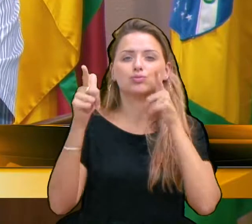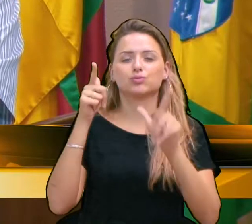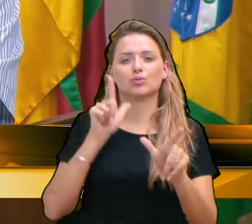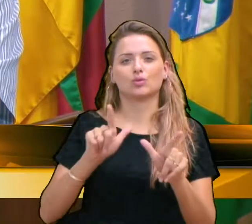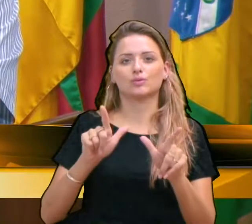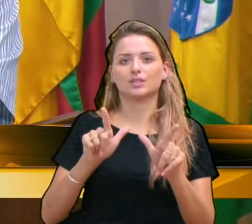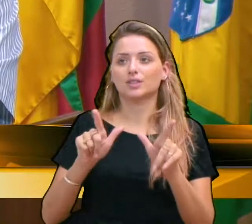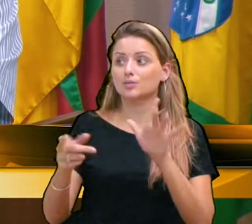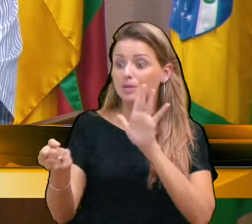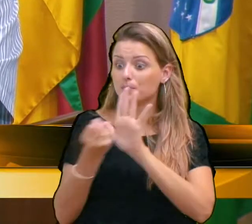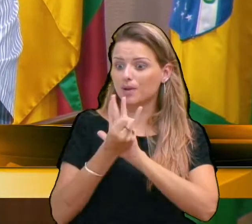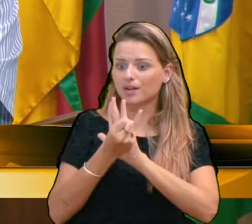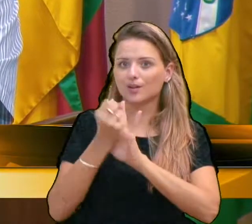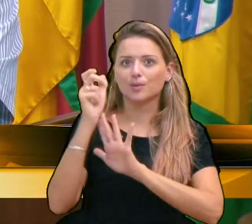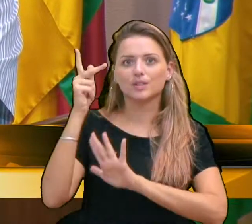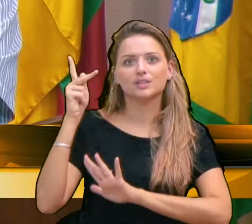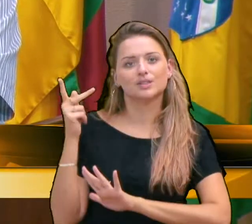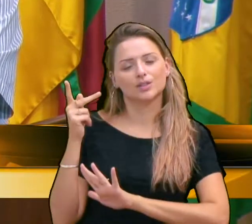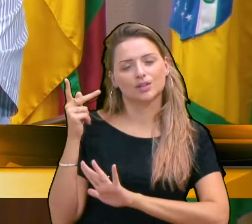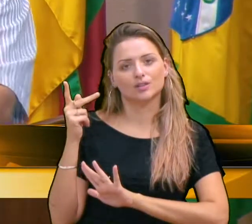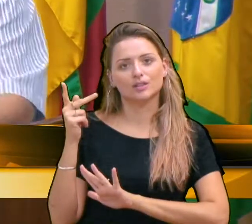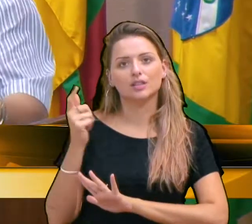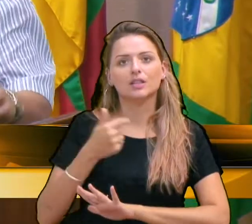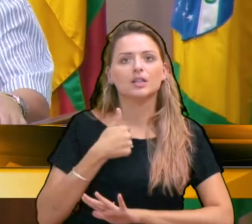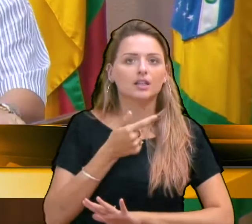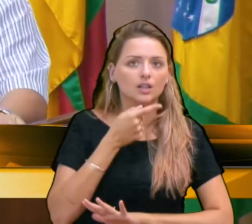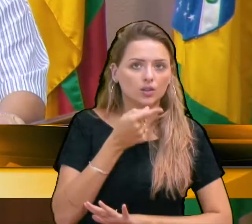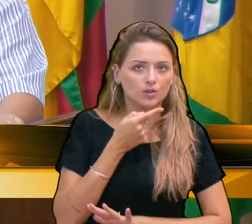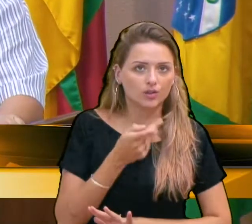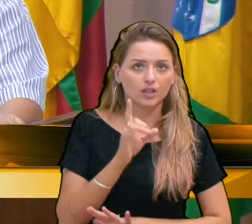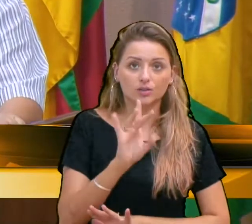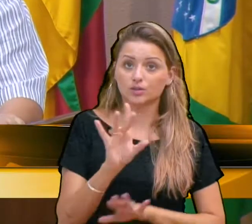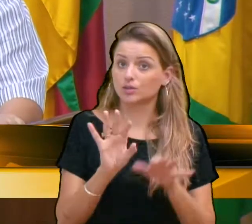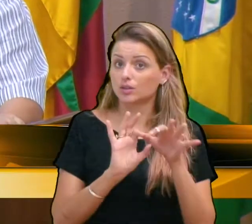conquistas históricas. E eu cito só